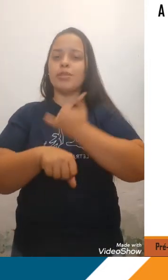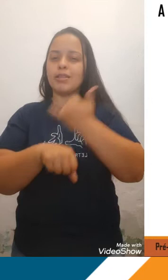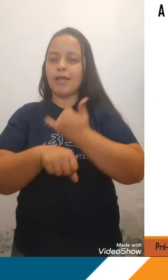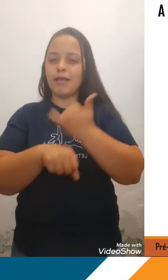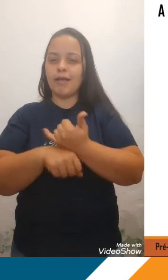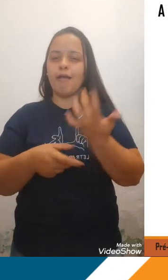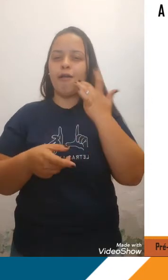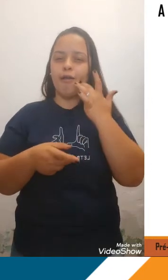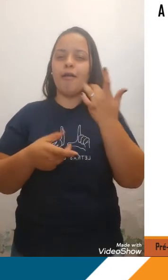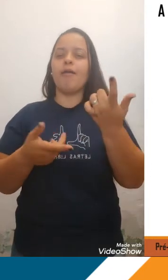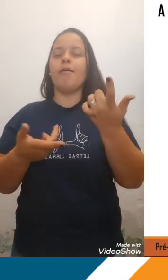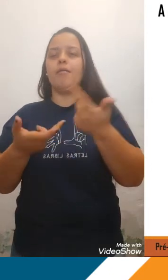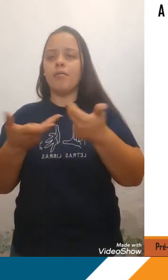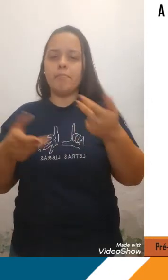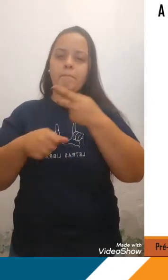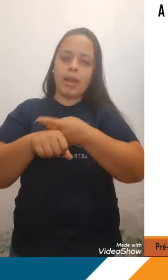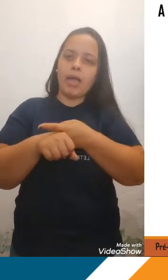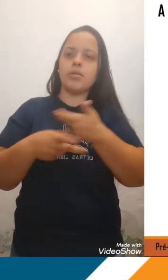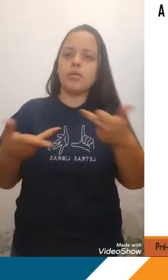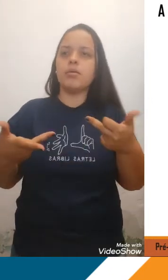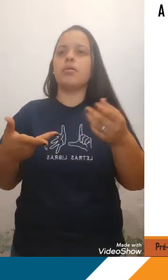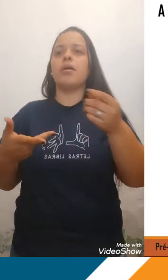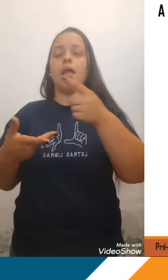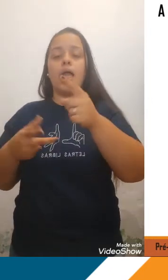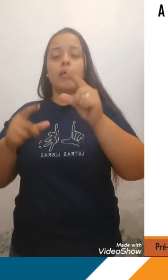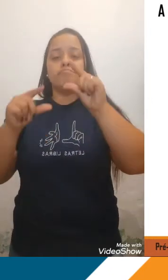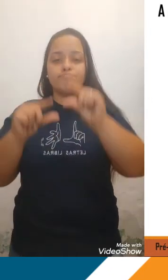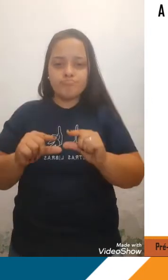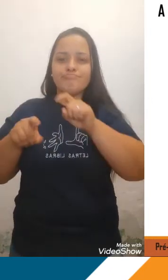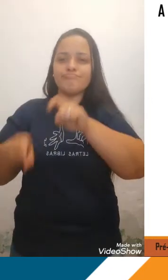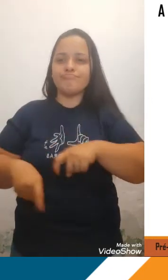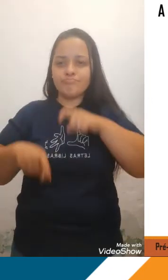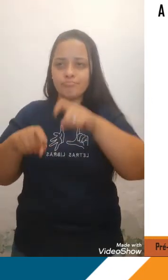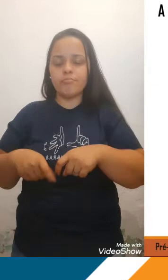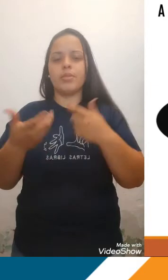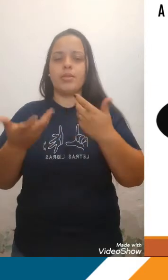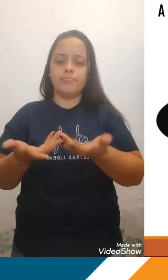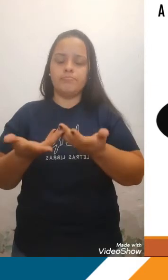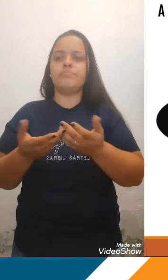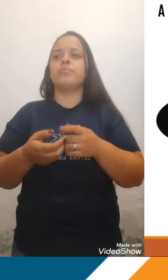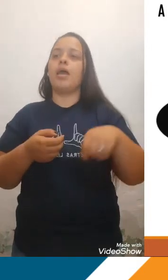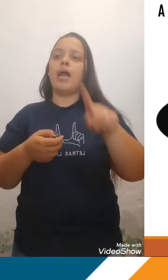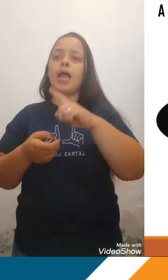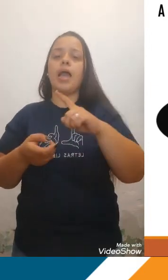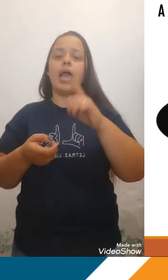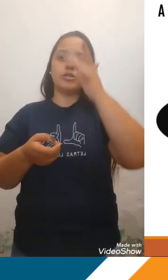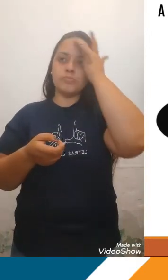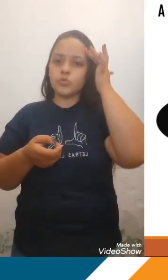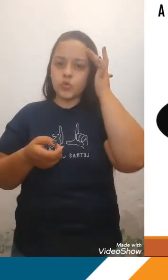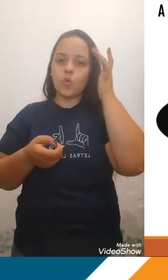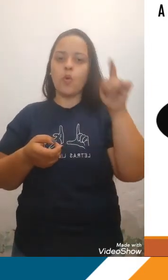o que levava a um conflito, um aumento da carga tributária e a queda da produção aurífera. Isso levará à insatisfação